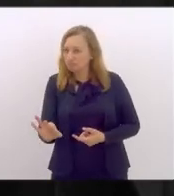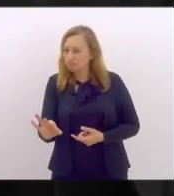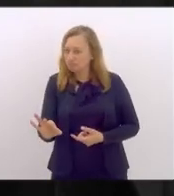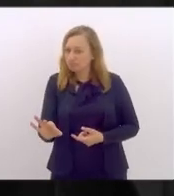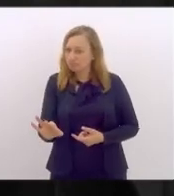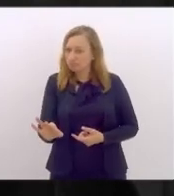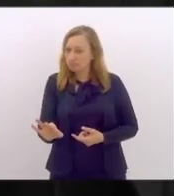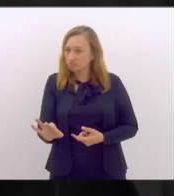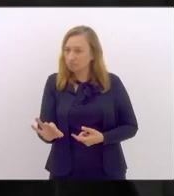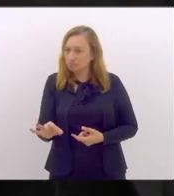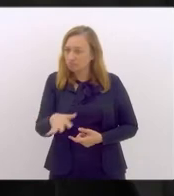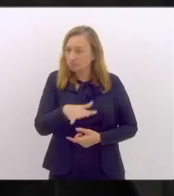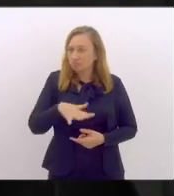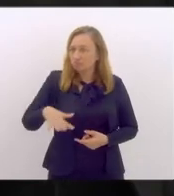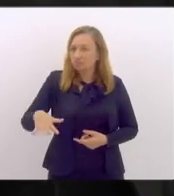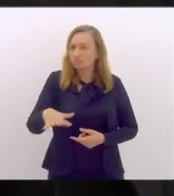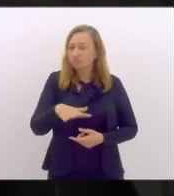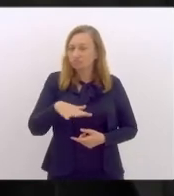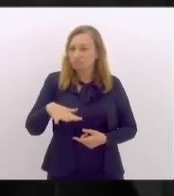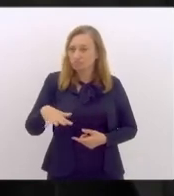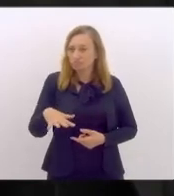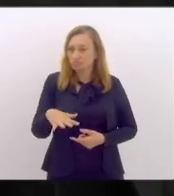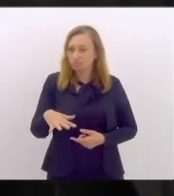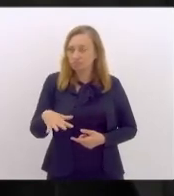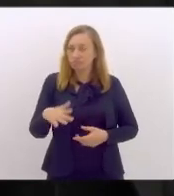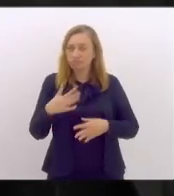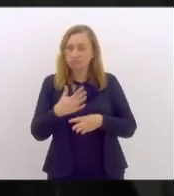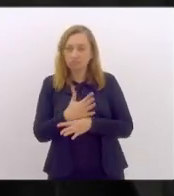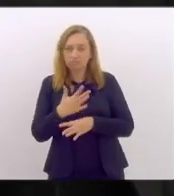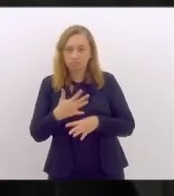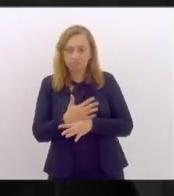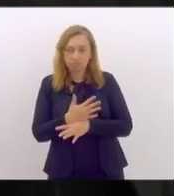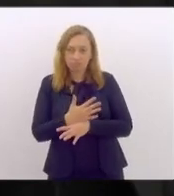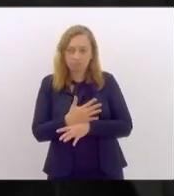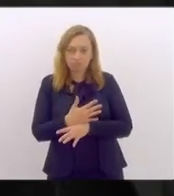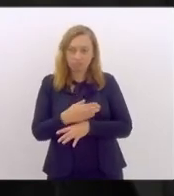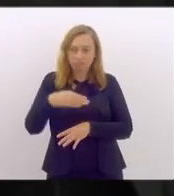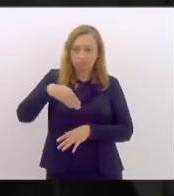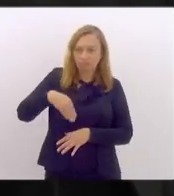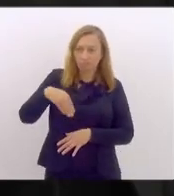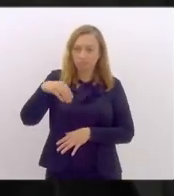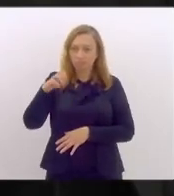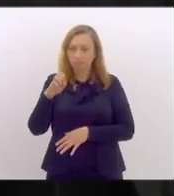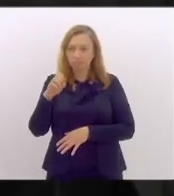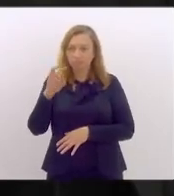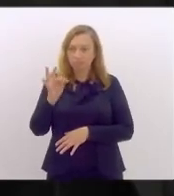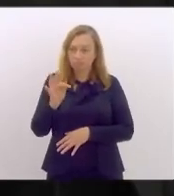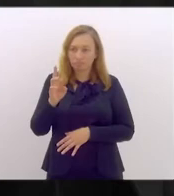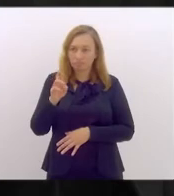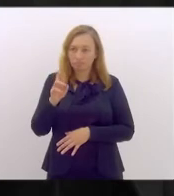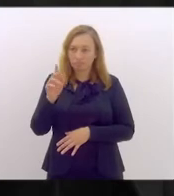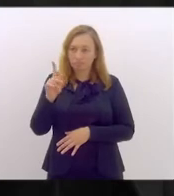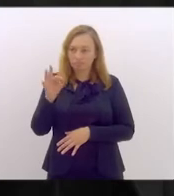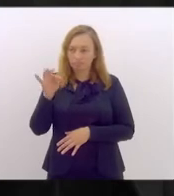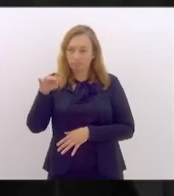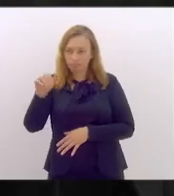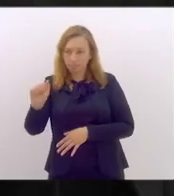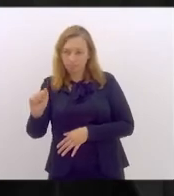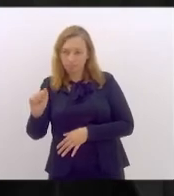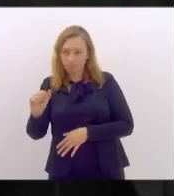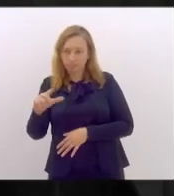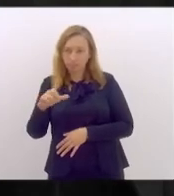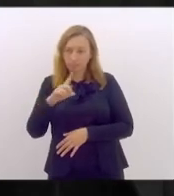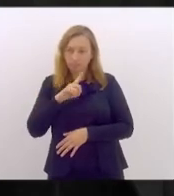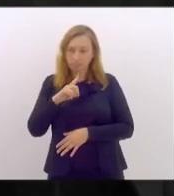da Área territorial da cidade da região metropolitana tem muitos guetos